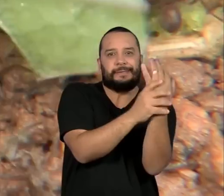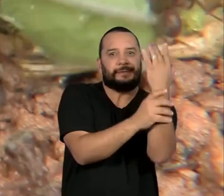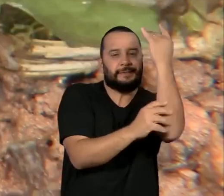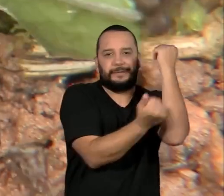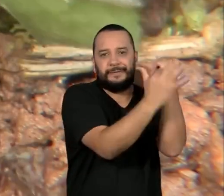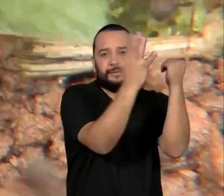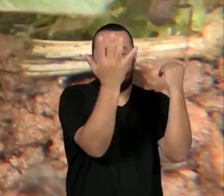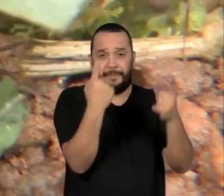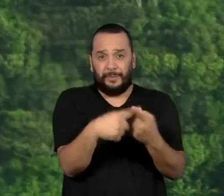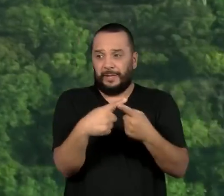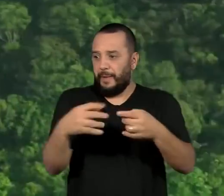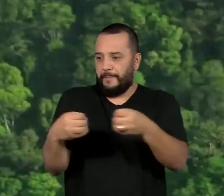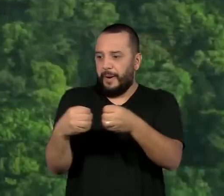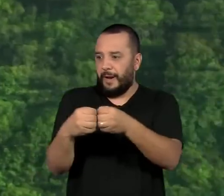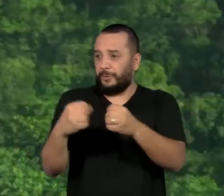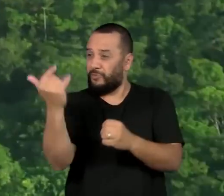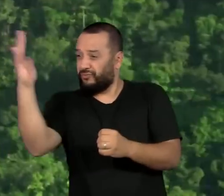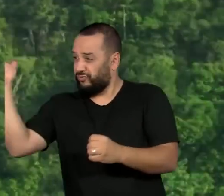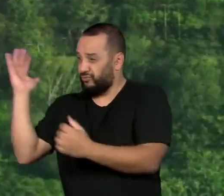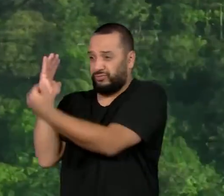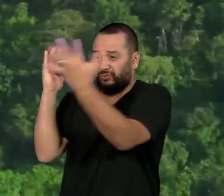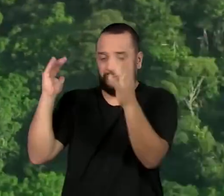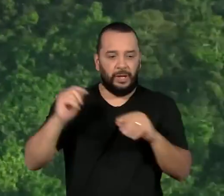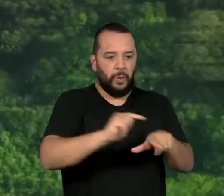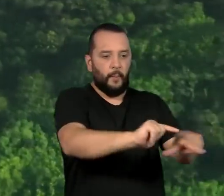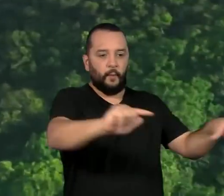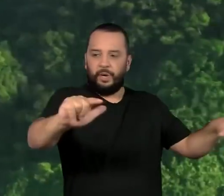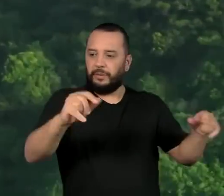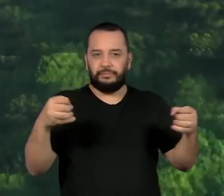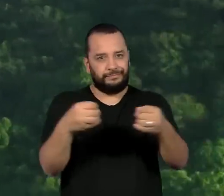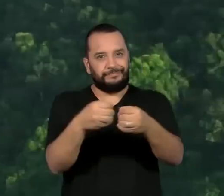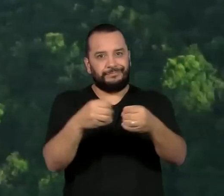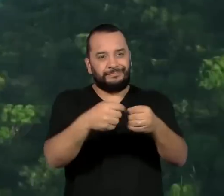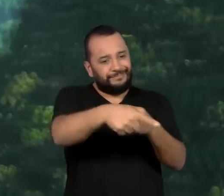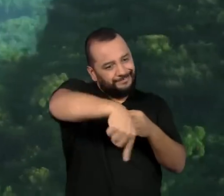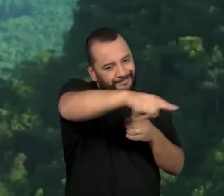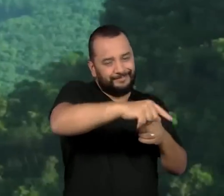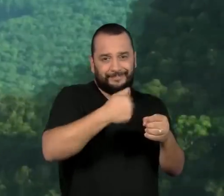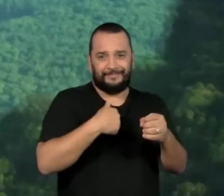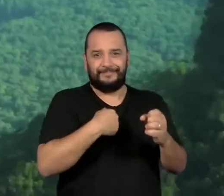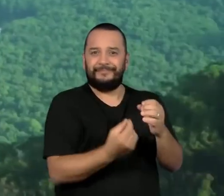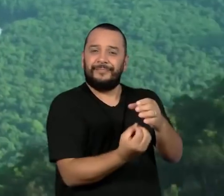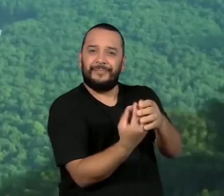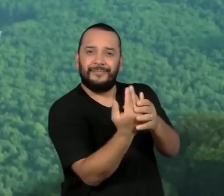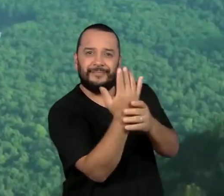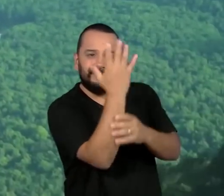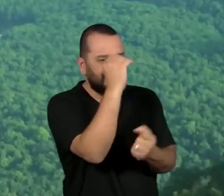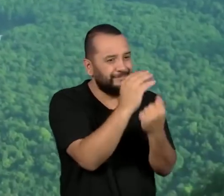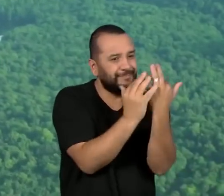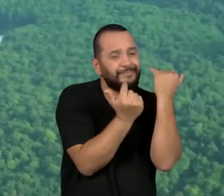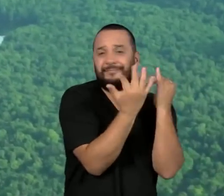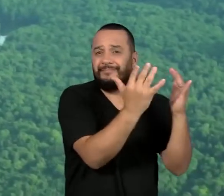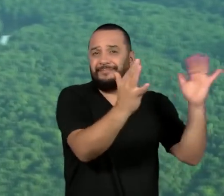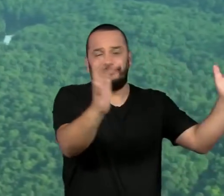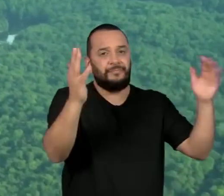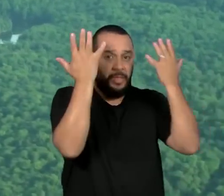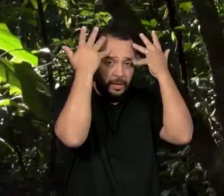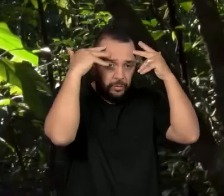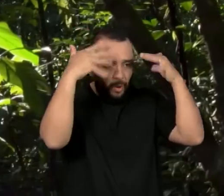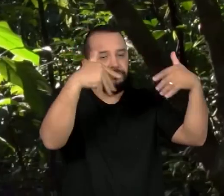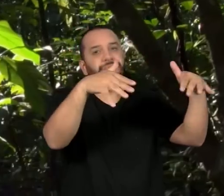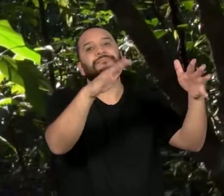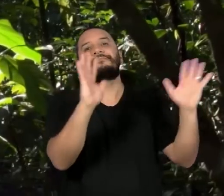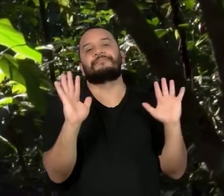você reflorestar 1 hectare, 10 mil metros quadrados. Então, esse é outro